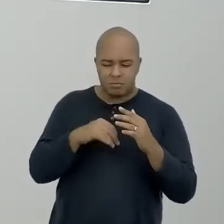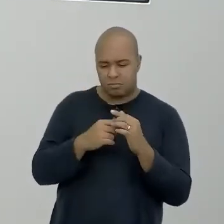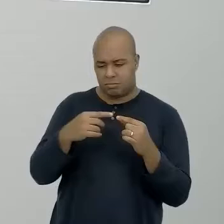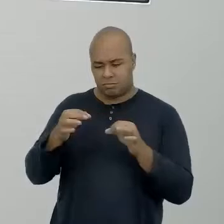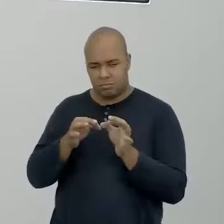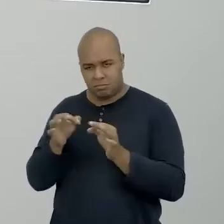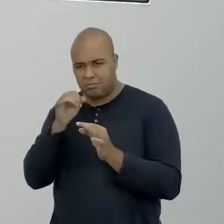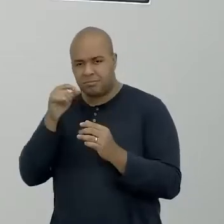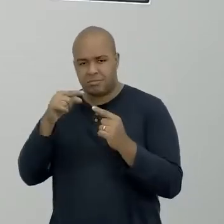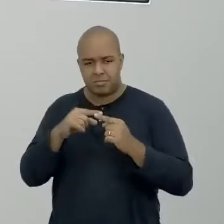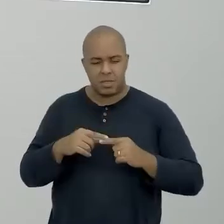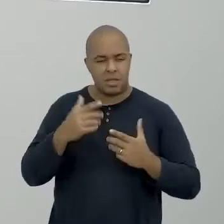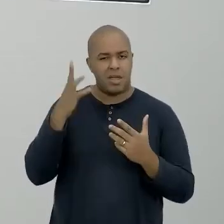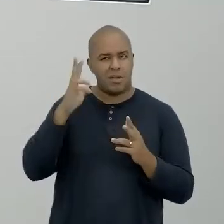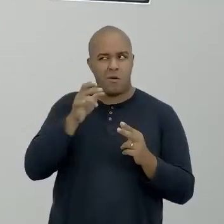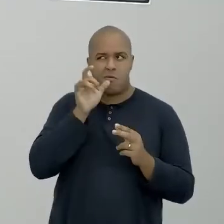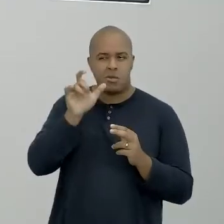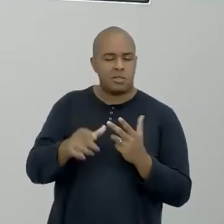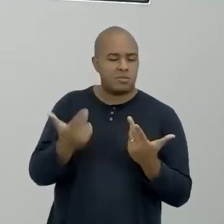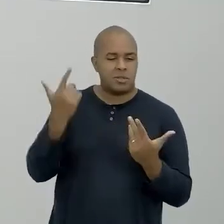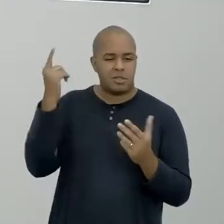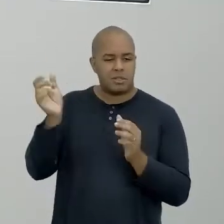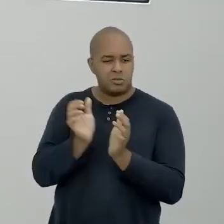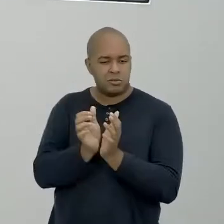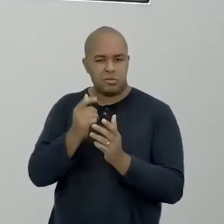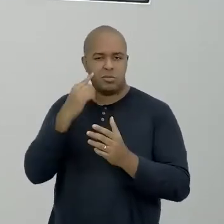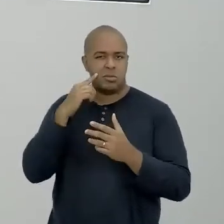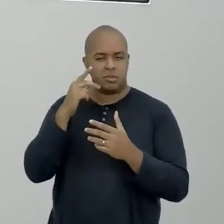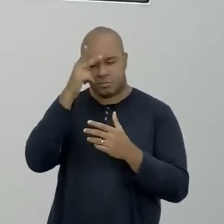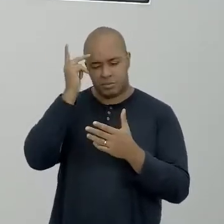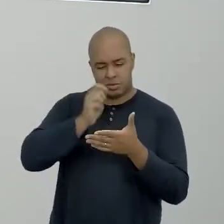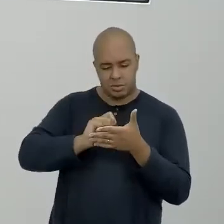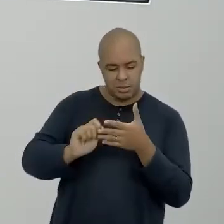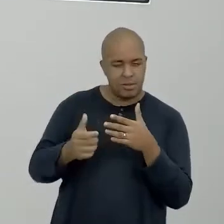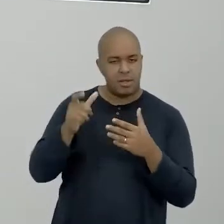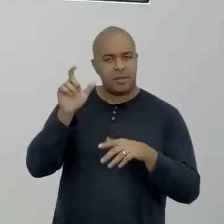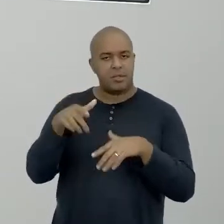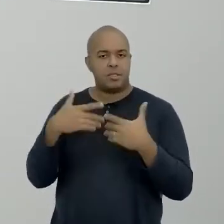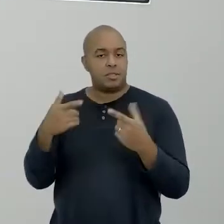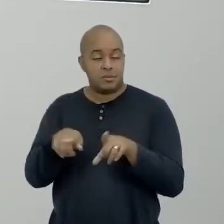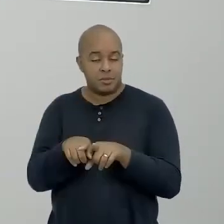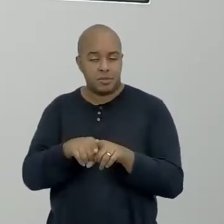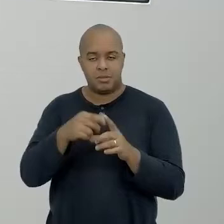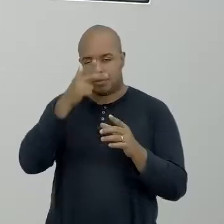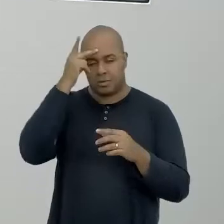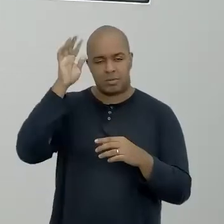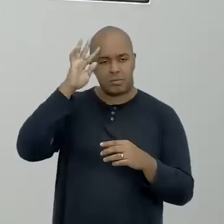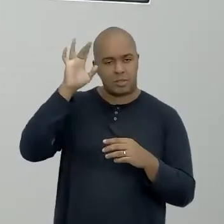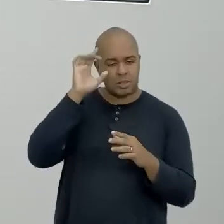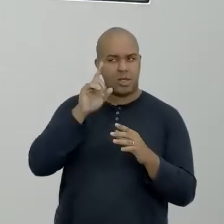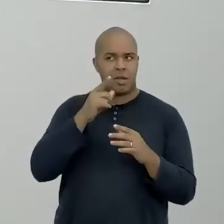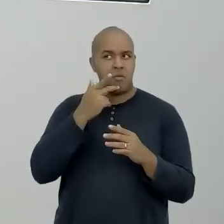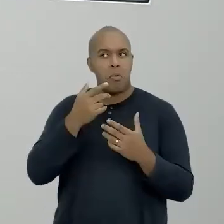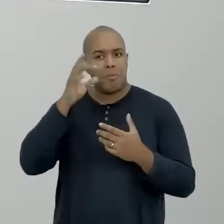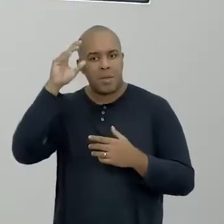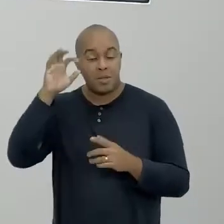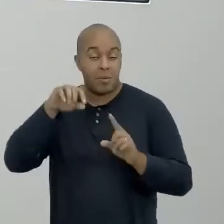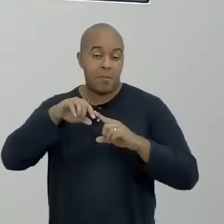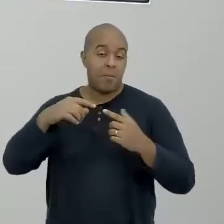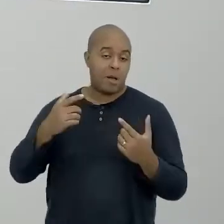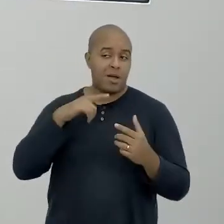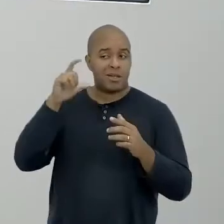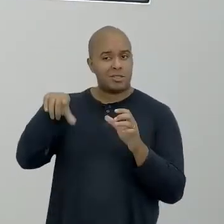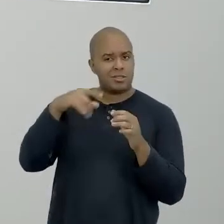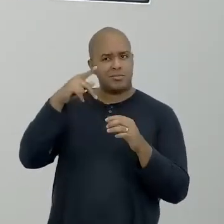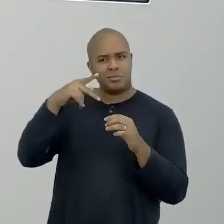por exemplo, daqueles autores, daqueles pensadores, não diria pensadores, né?